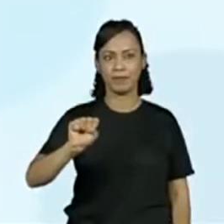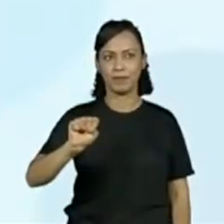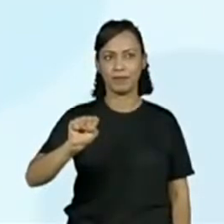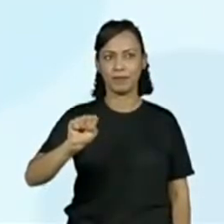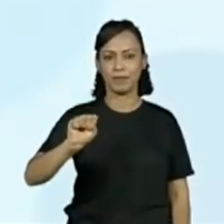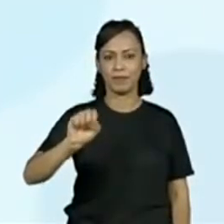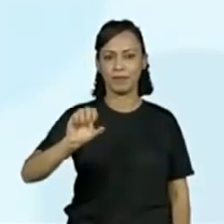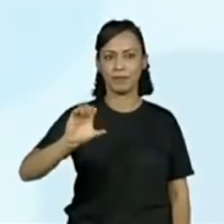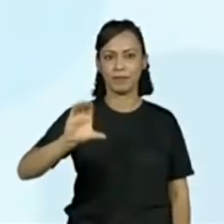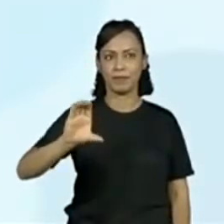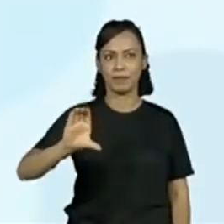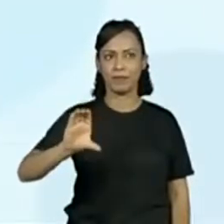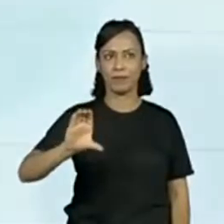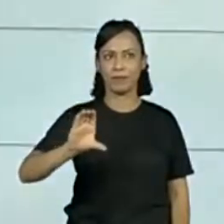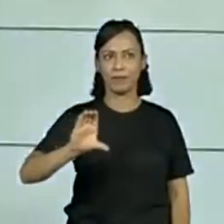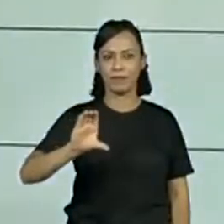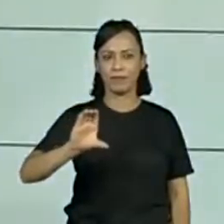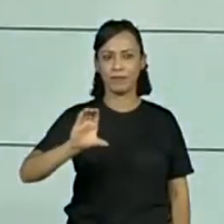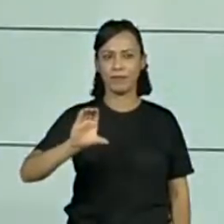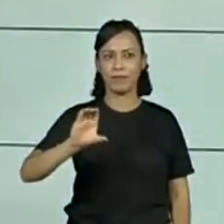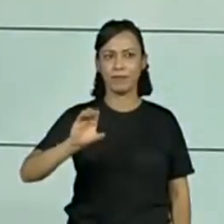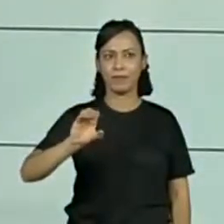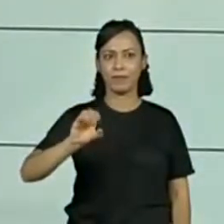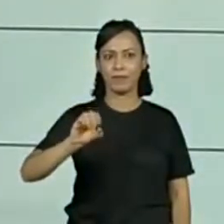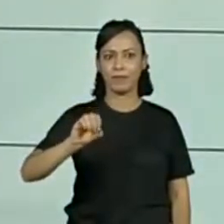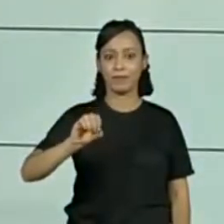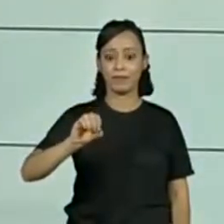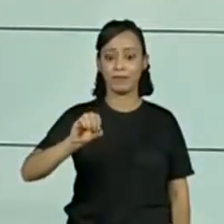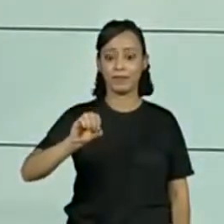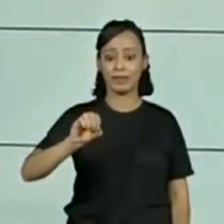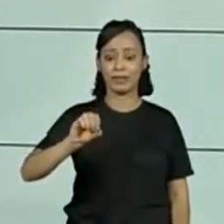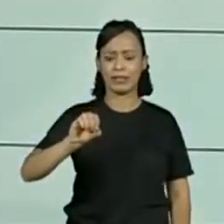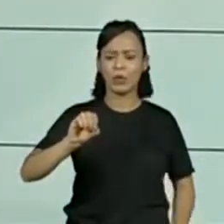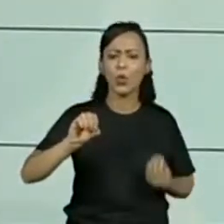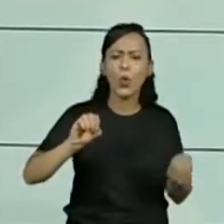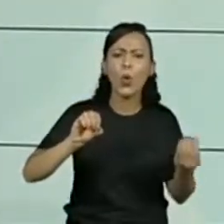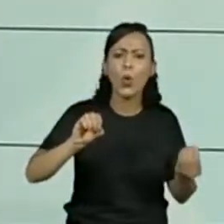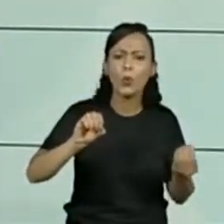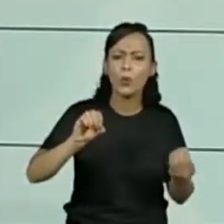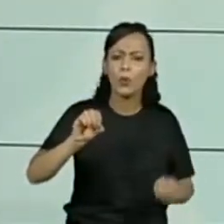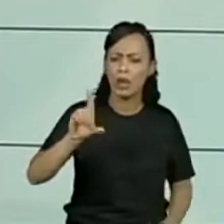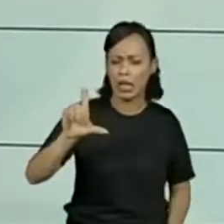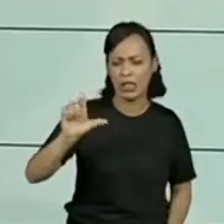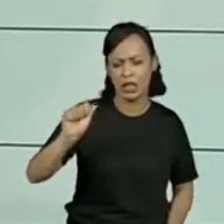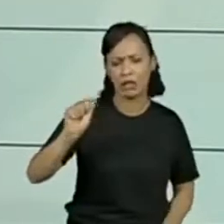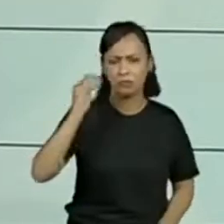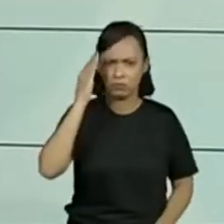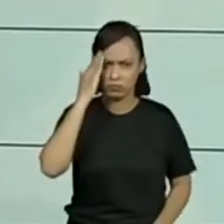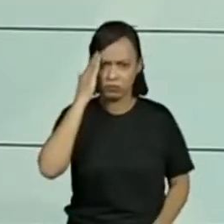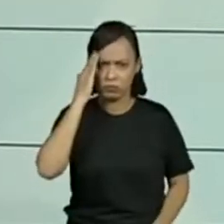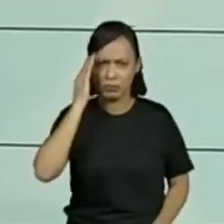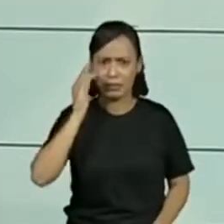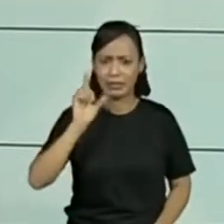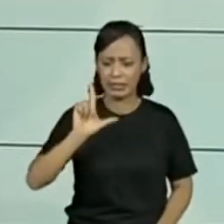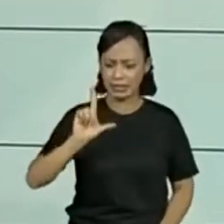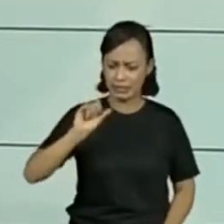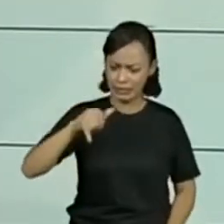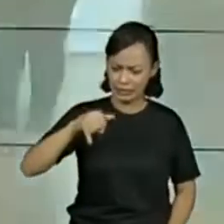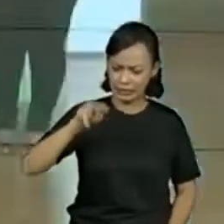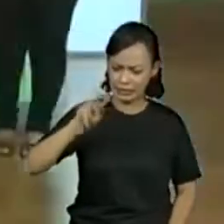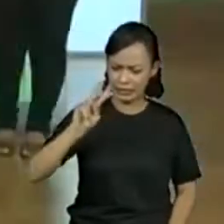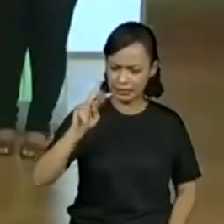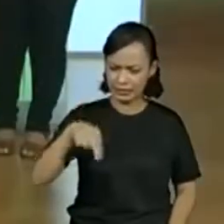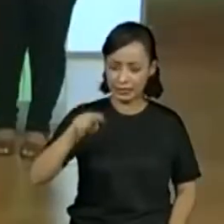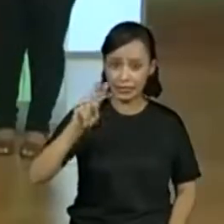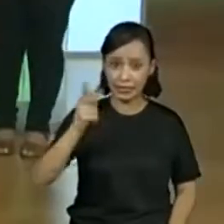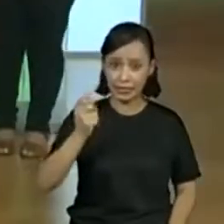a Coar mas a gente quer escrever lhe escolinha língua Vida Aline né o